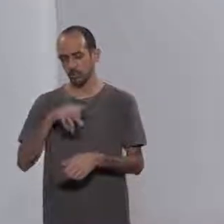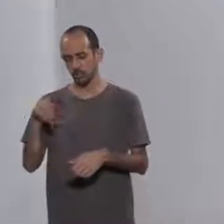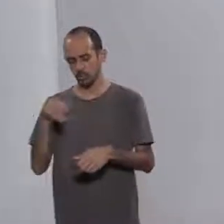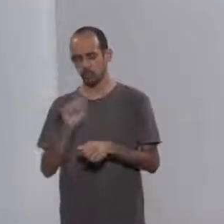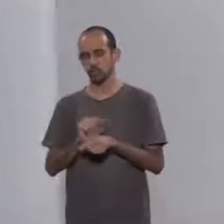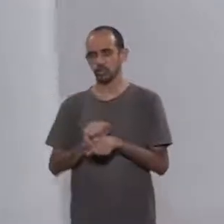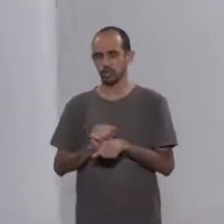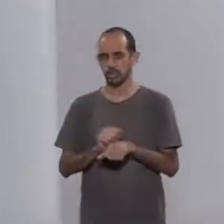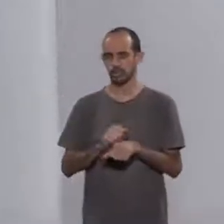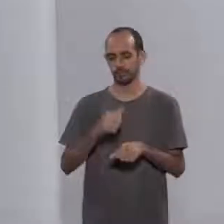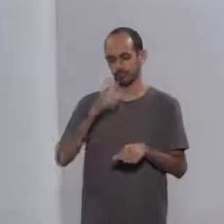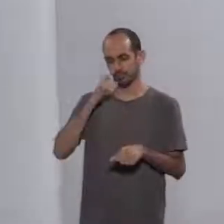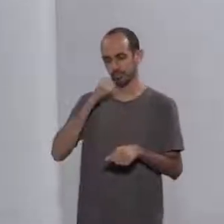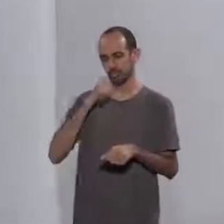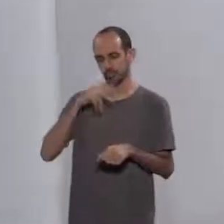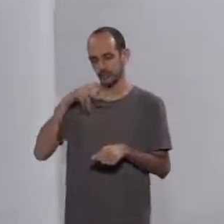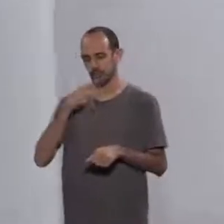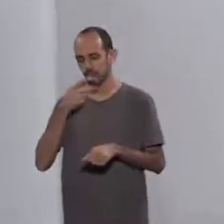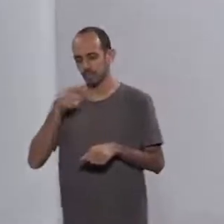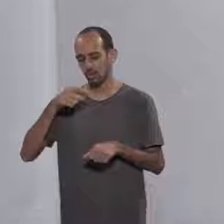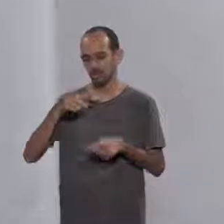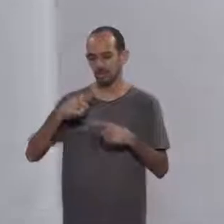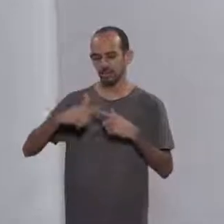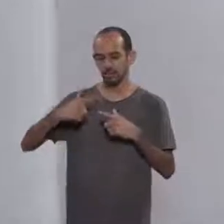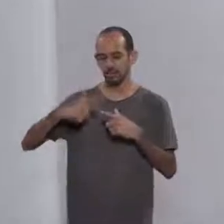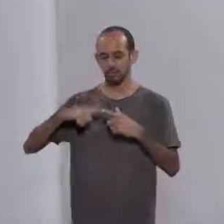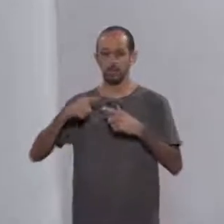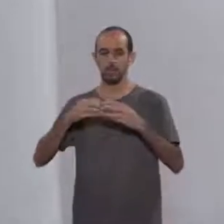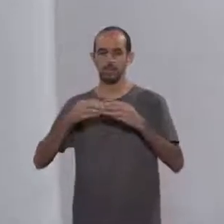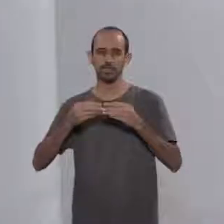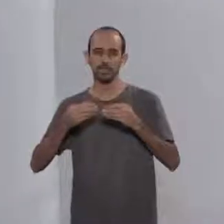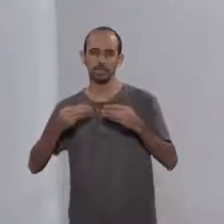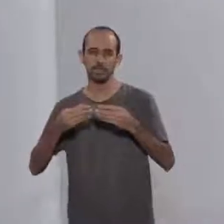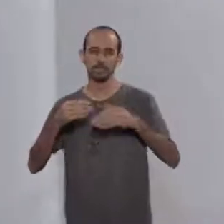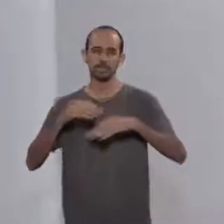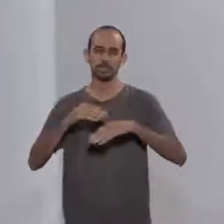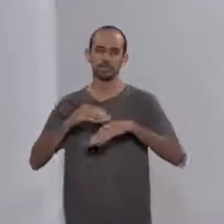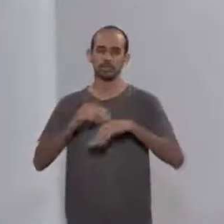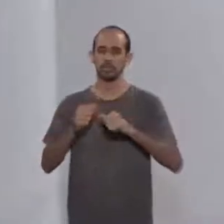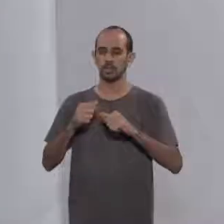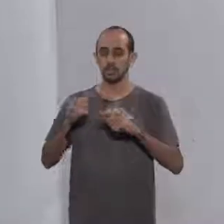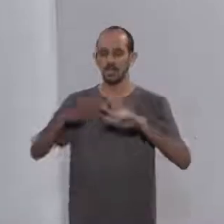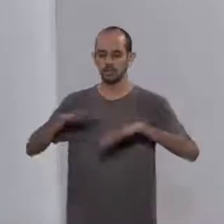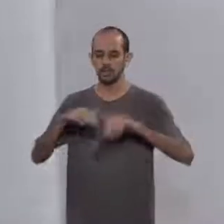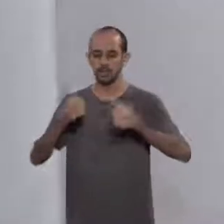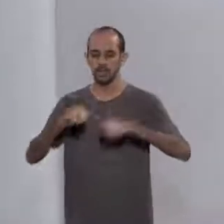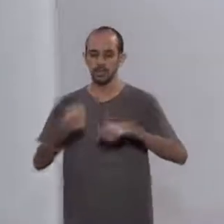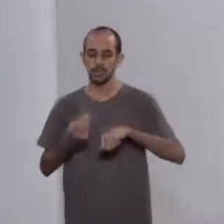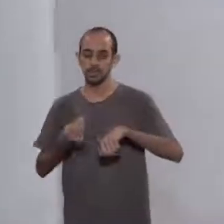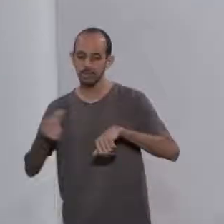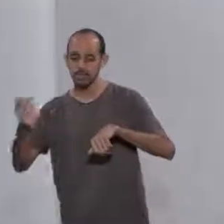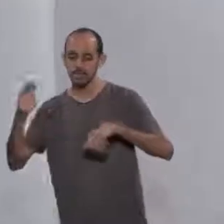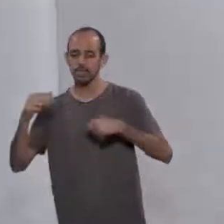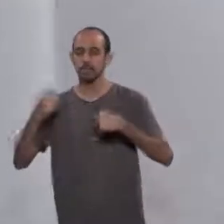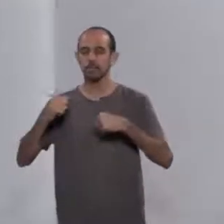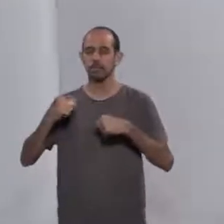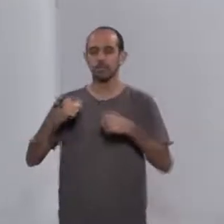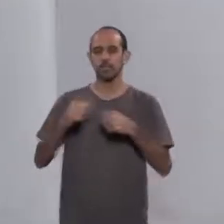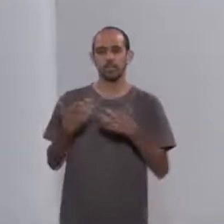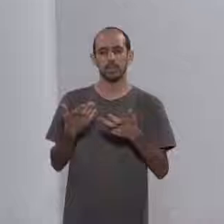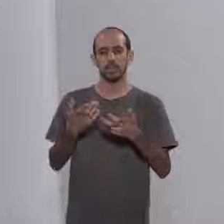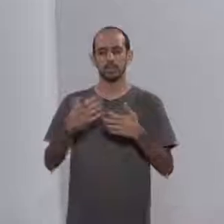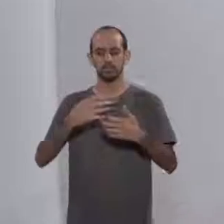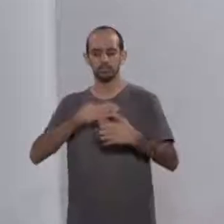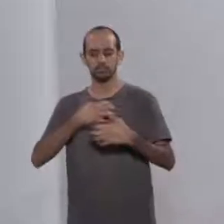professora que a gente trouxe, que ela disse que ela tem questões sensoriais, então ela precisava, em algum momento, sair de sala de aula para ela se autorregular